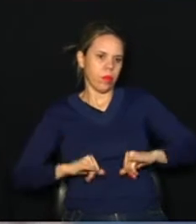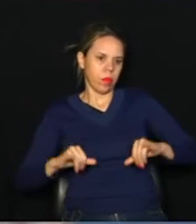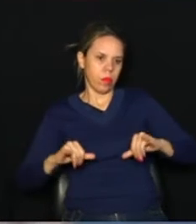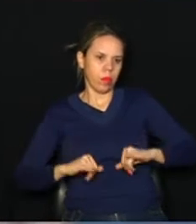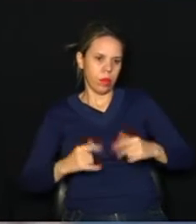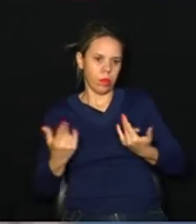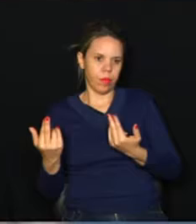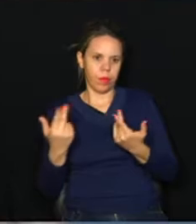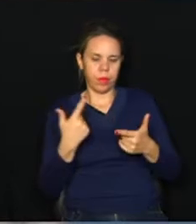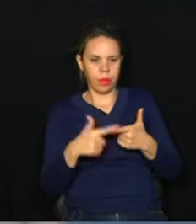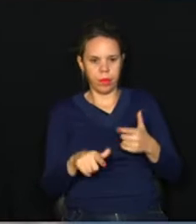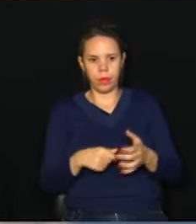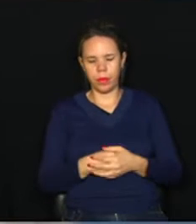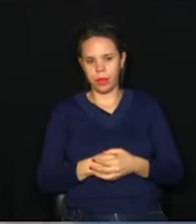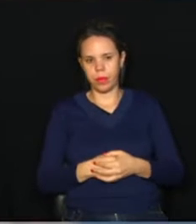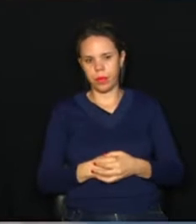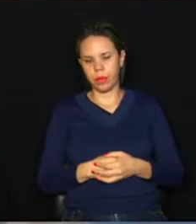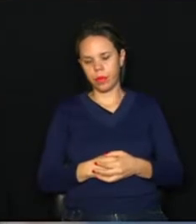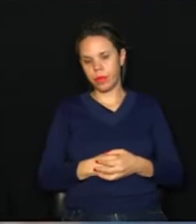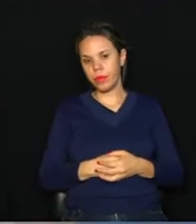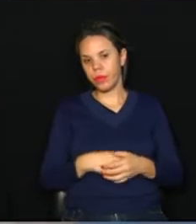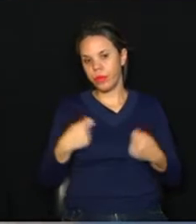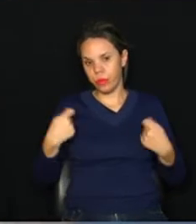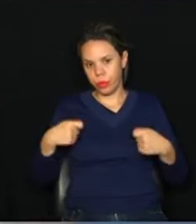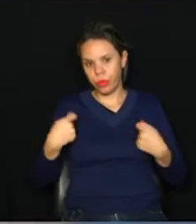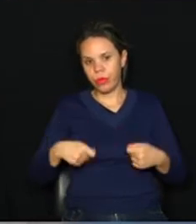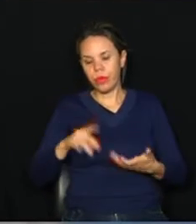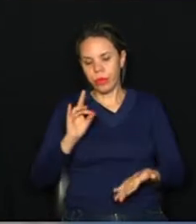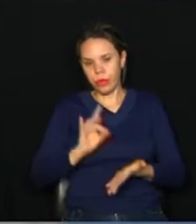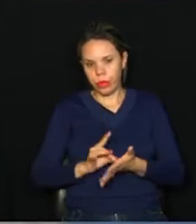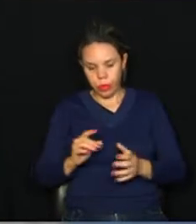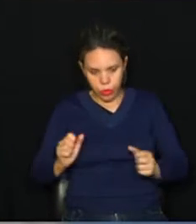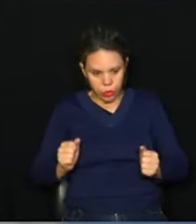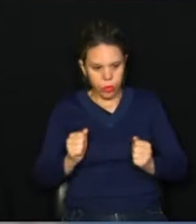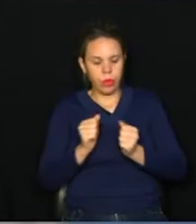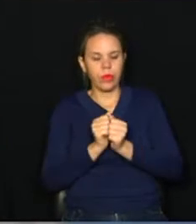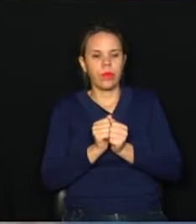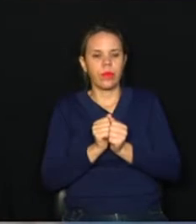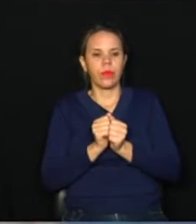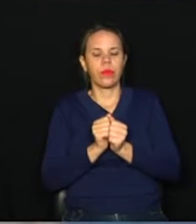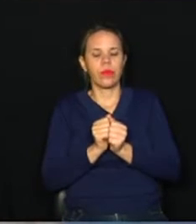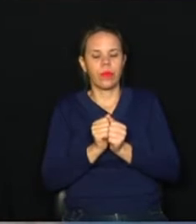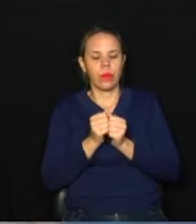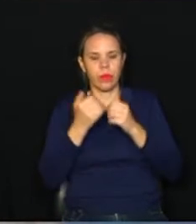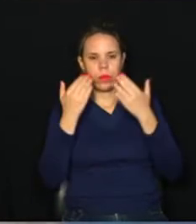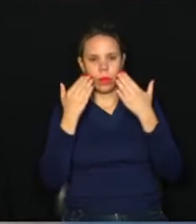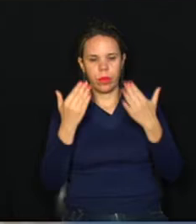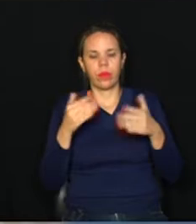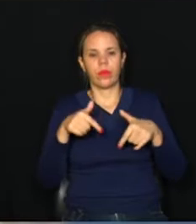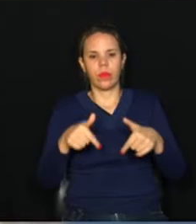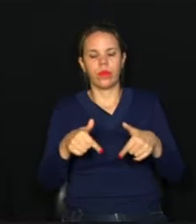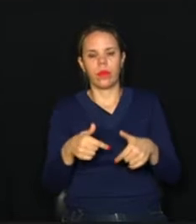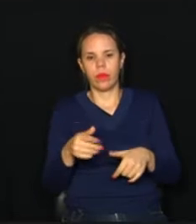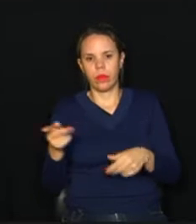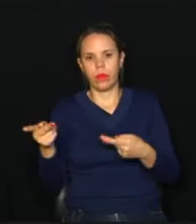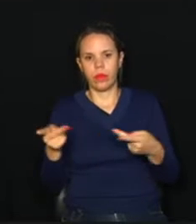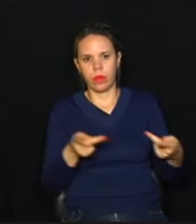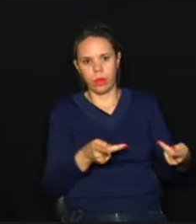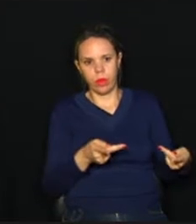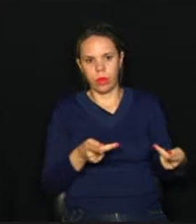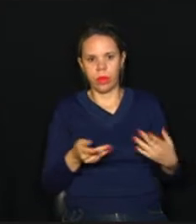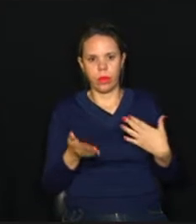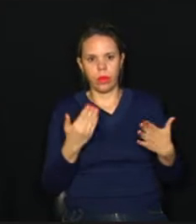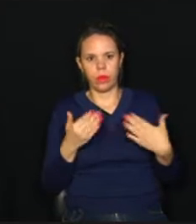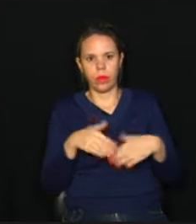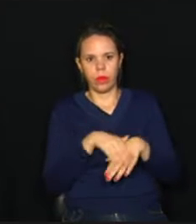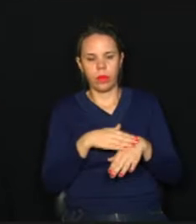mesmo desgaste, né? Então, a gente precisa realmente aí juntar forças para fazer esse enfrentamento. Quero, então, chamar agora, para fazer uso